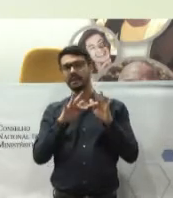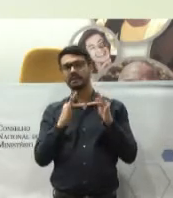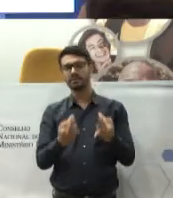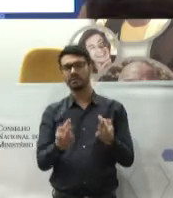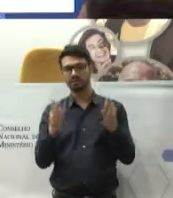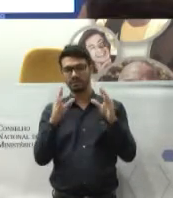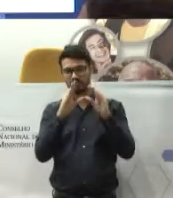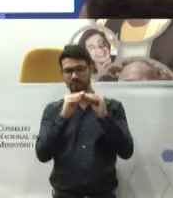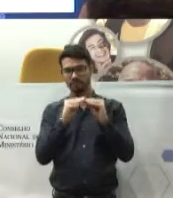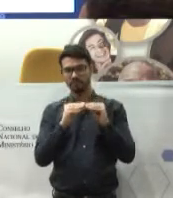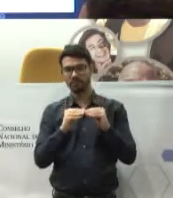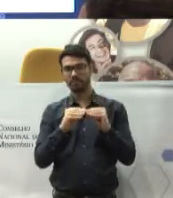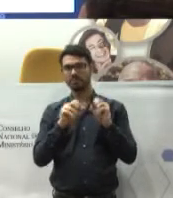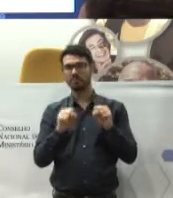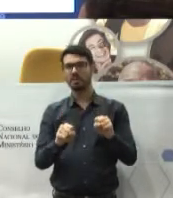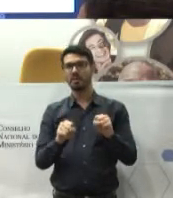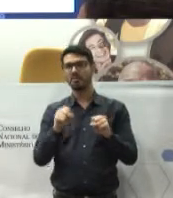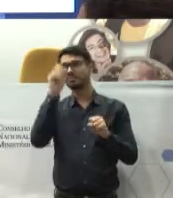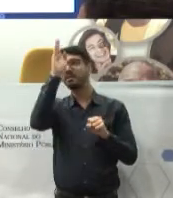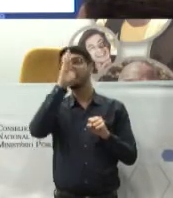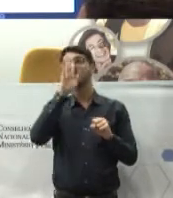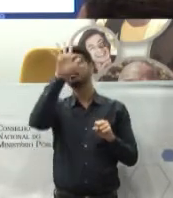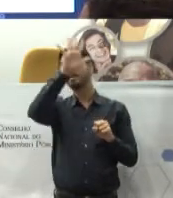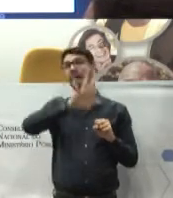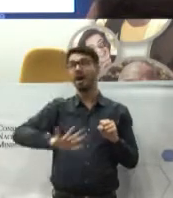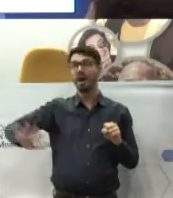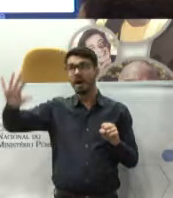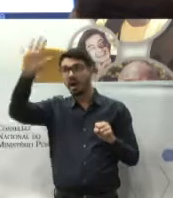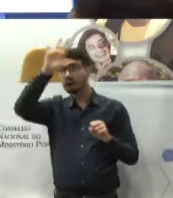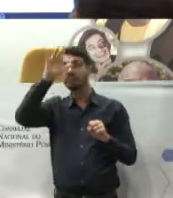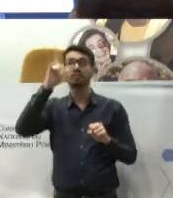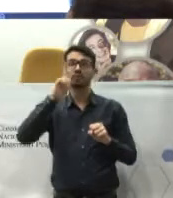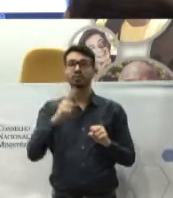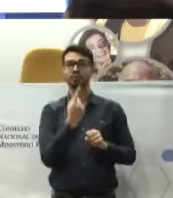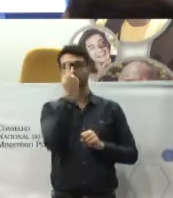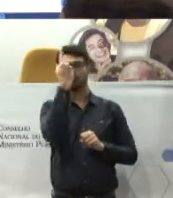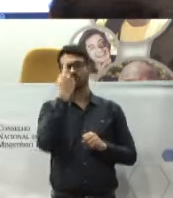simplificar assim, pode ter o tamanho do território nacional. Tá?